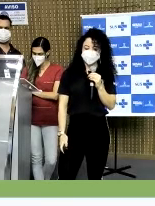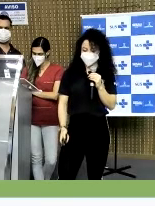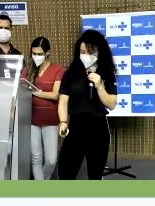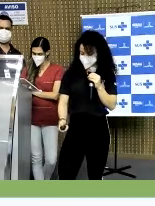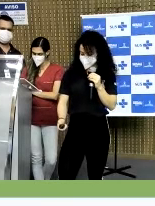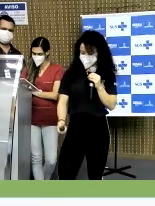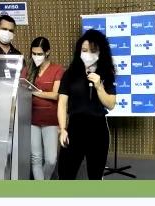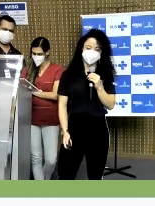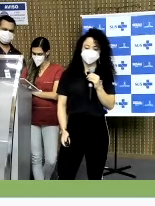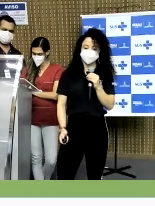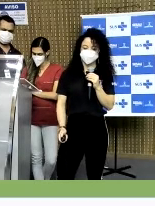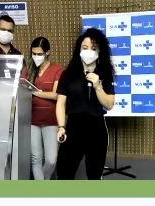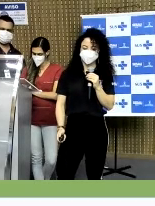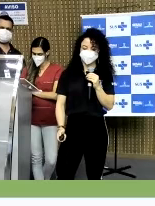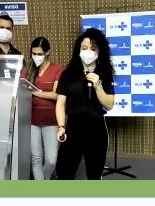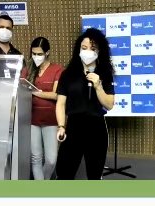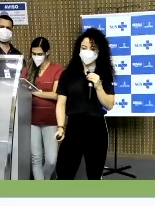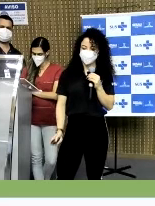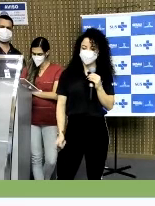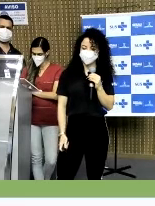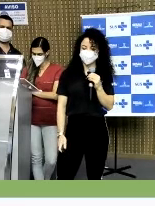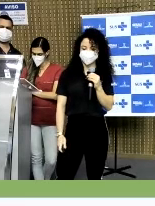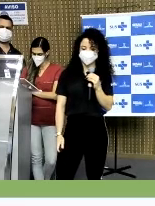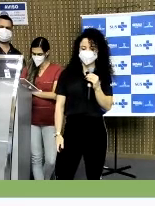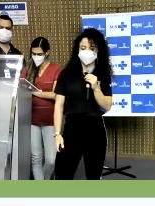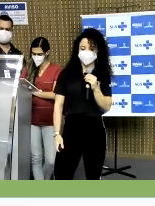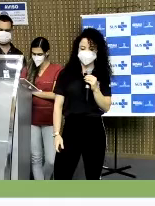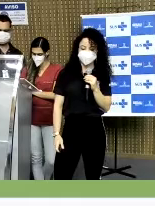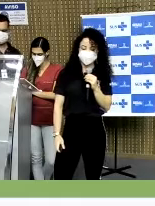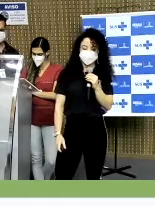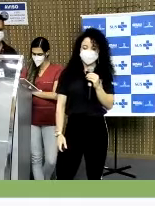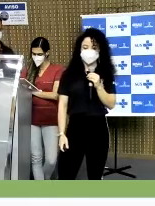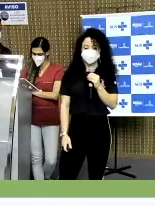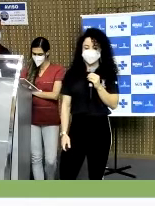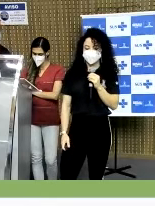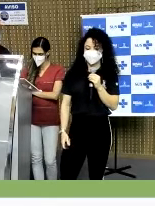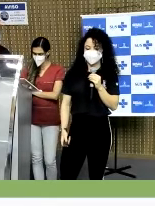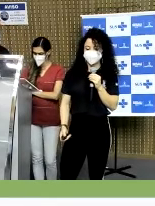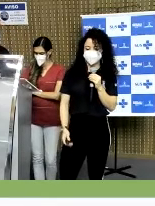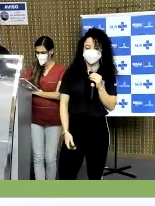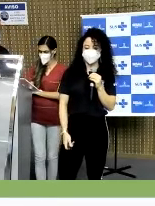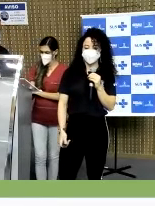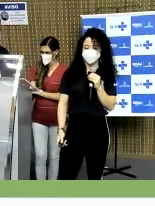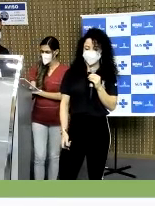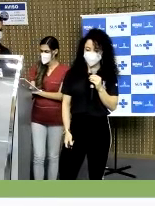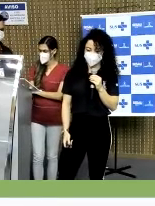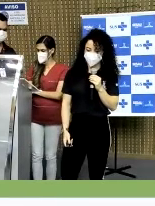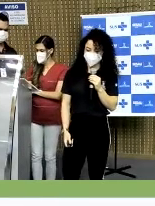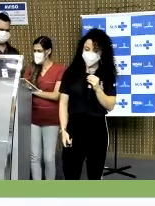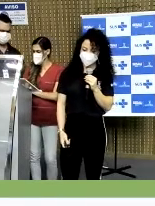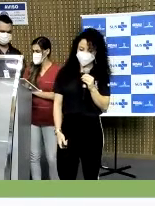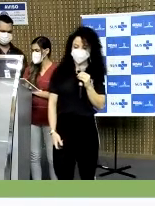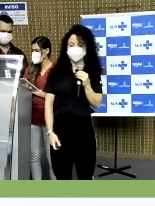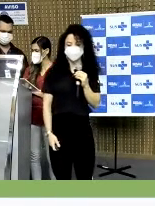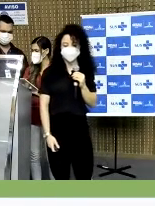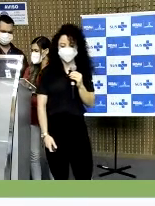Em relação aos indicadores de produção. Saúde da criança. Em relação à consulta de enfermagem da